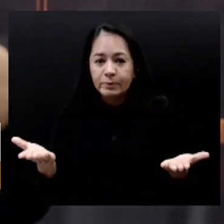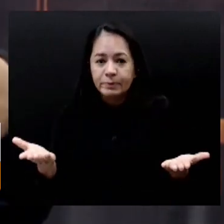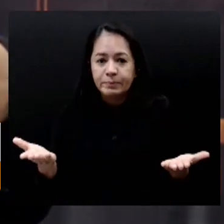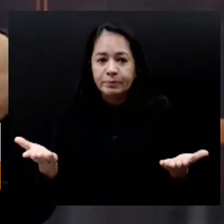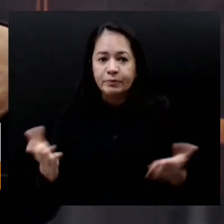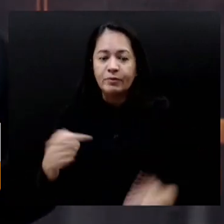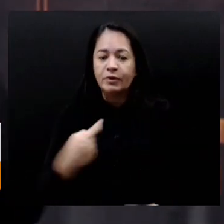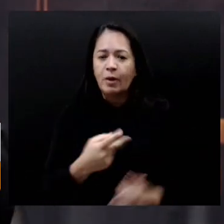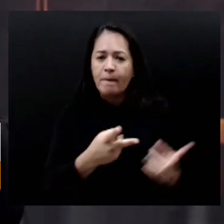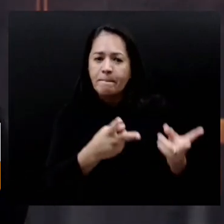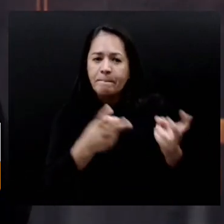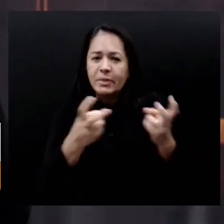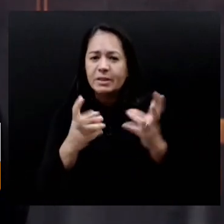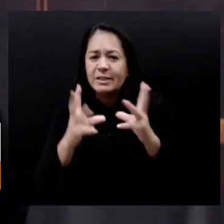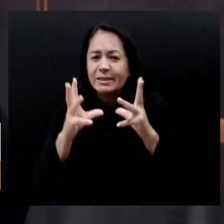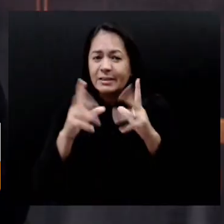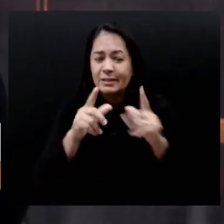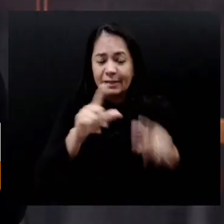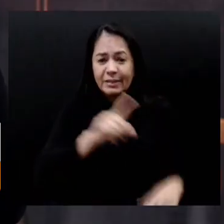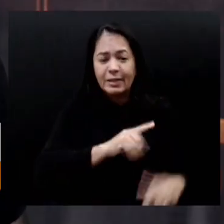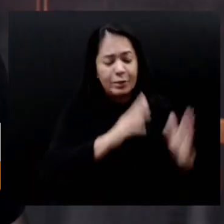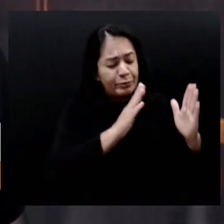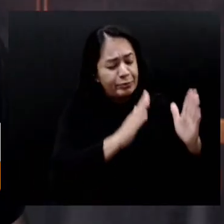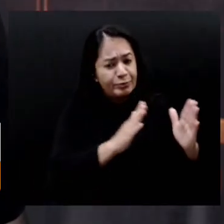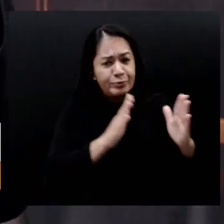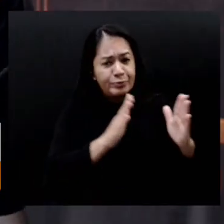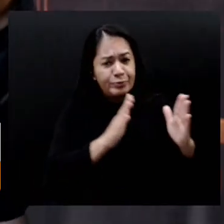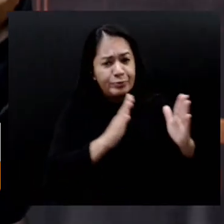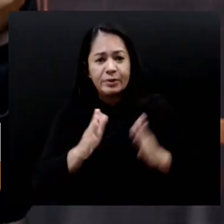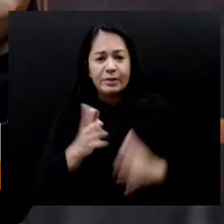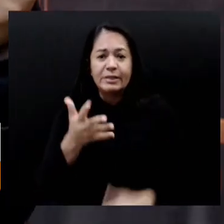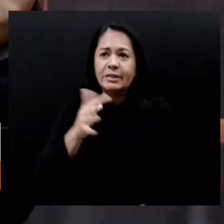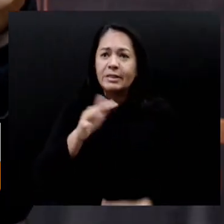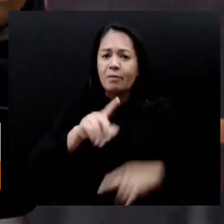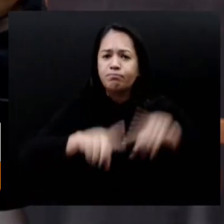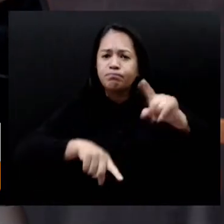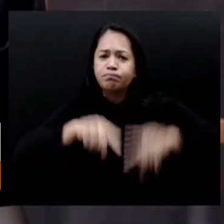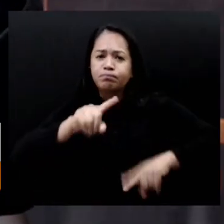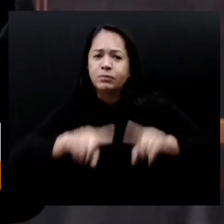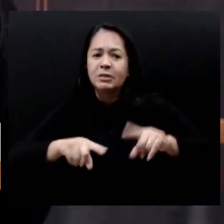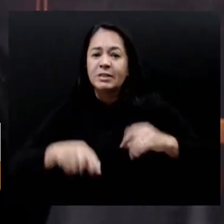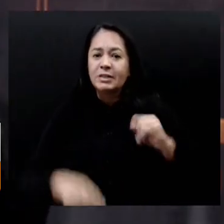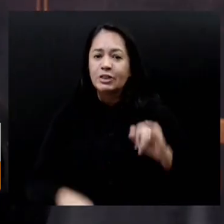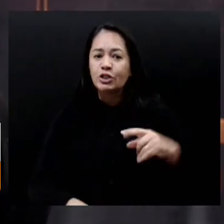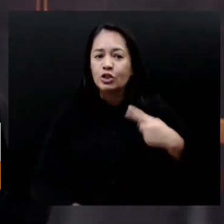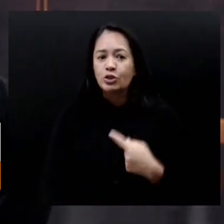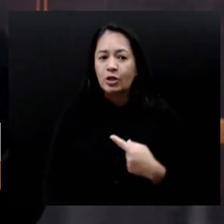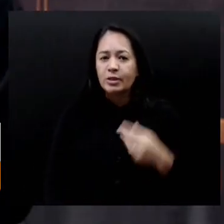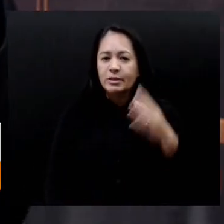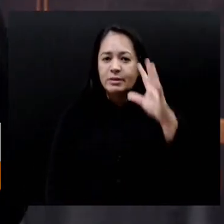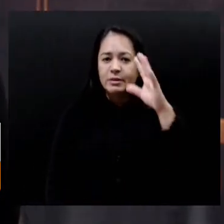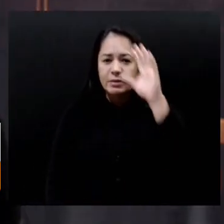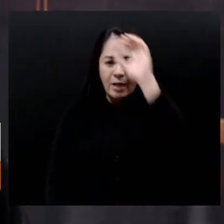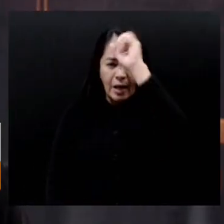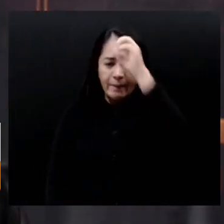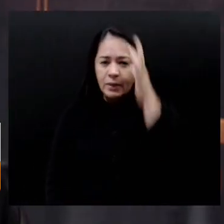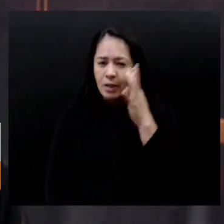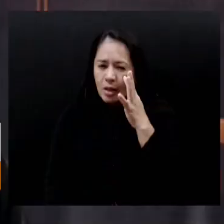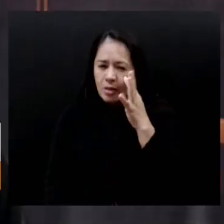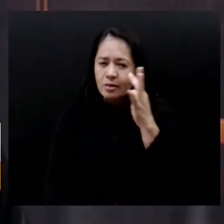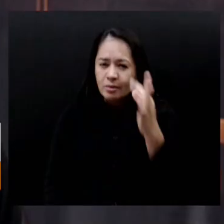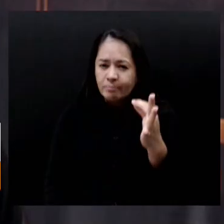um processo e muitas variáveis que, se a gente aprender a prestar atenção, a